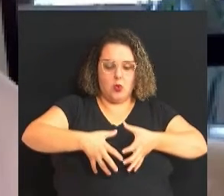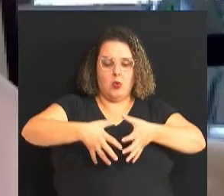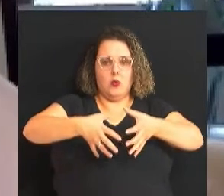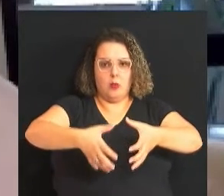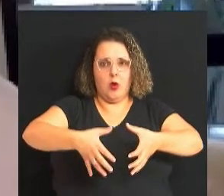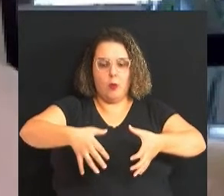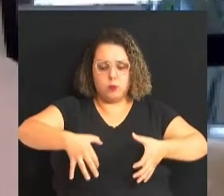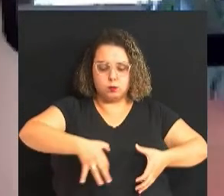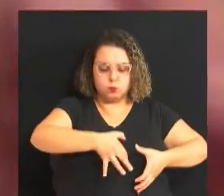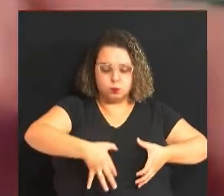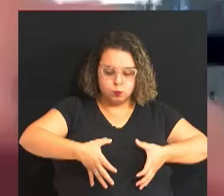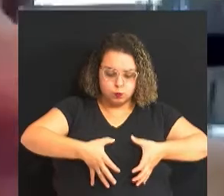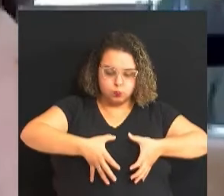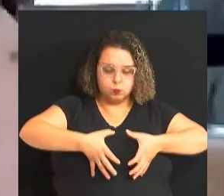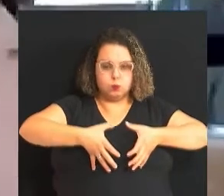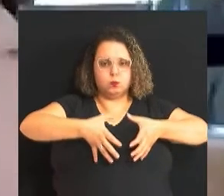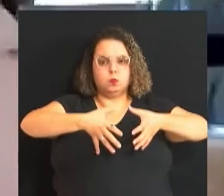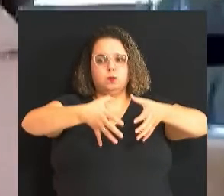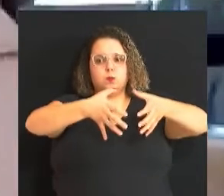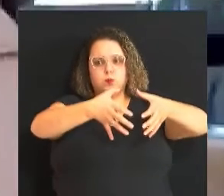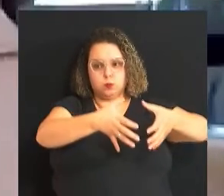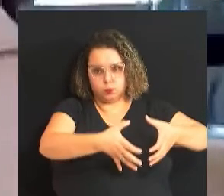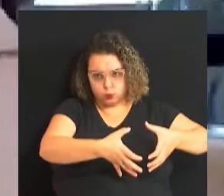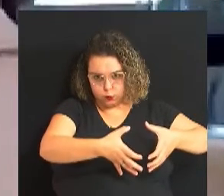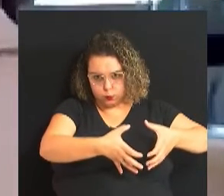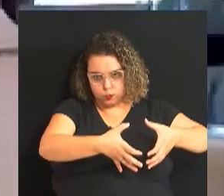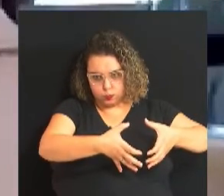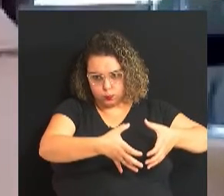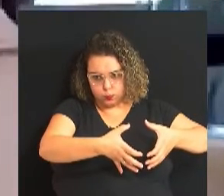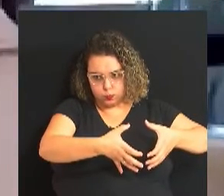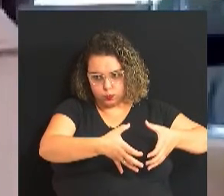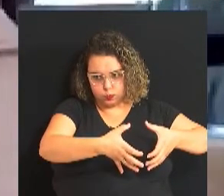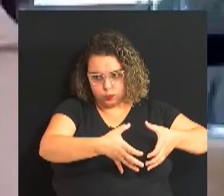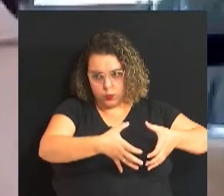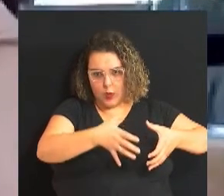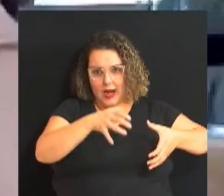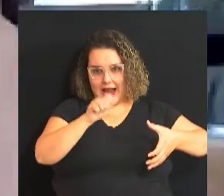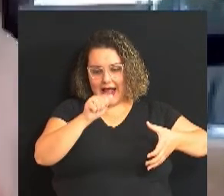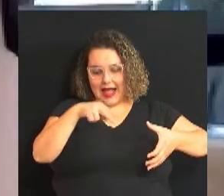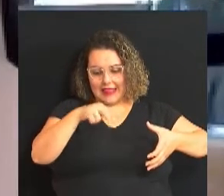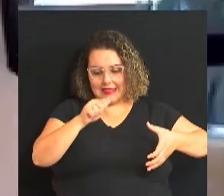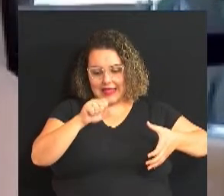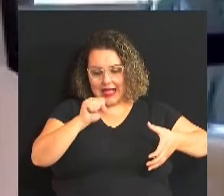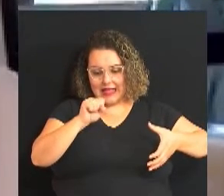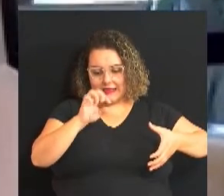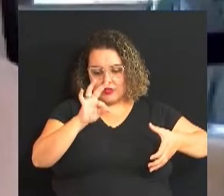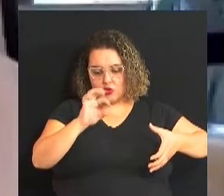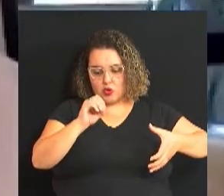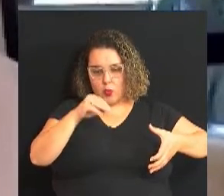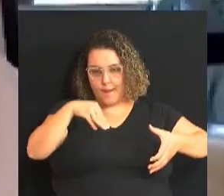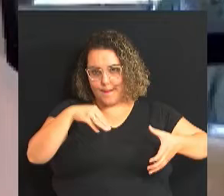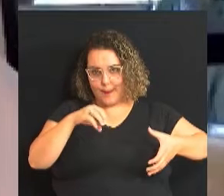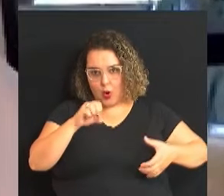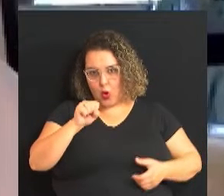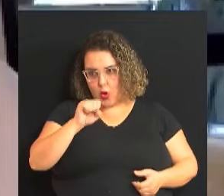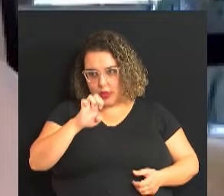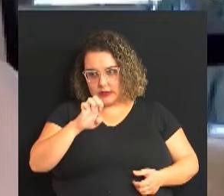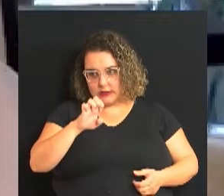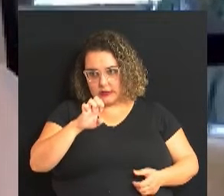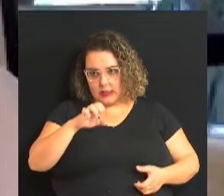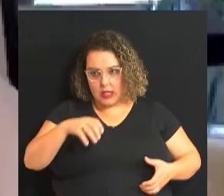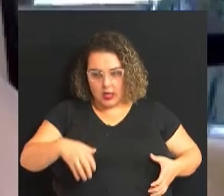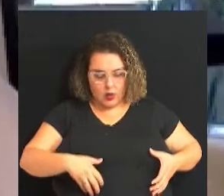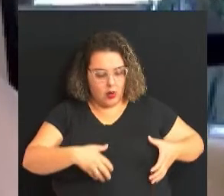grosso e você faz o que se chama de anastomose. Anastomose é a sutura do intestino,